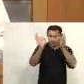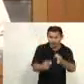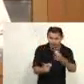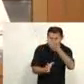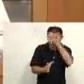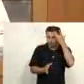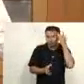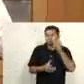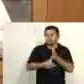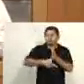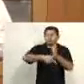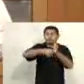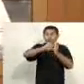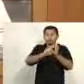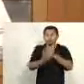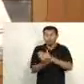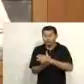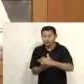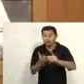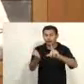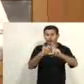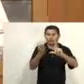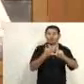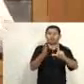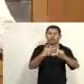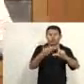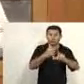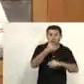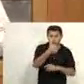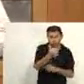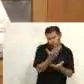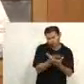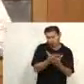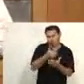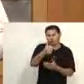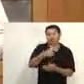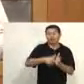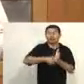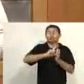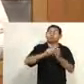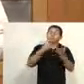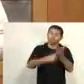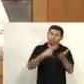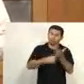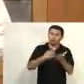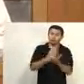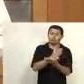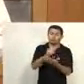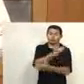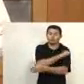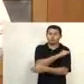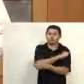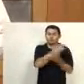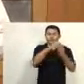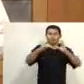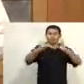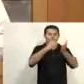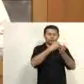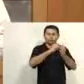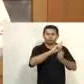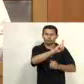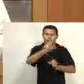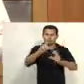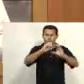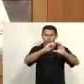pessoal? Então, antes de iniciarmos aí na teleaula 1, conforme eu tinha me disposto com alguns alunos aí que me escreveram durante essa